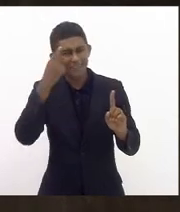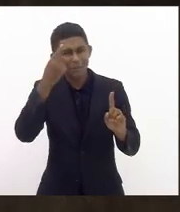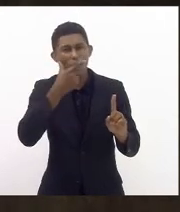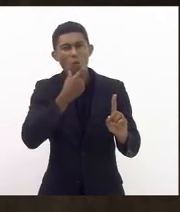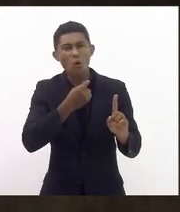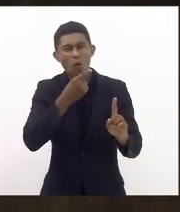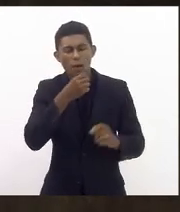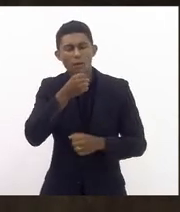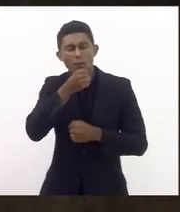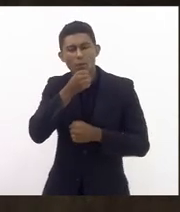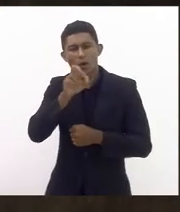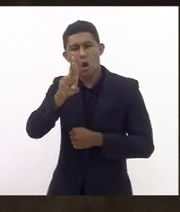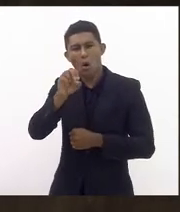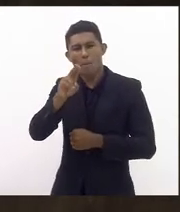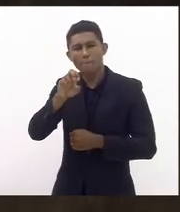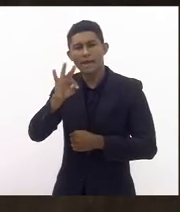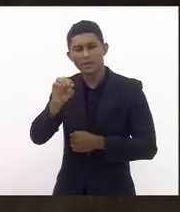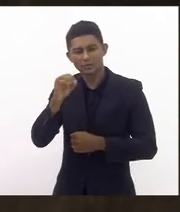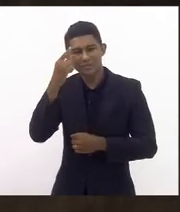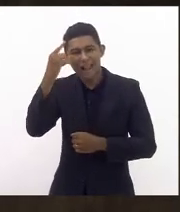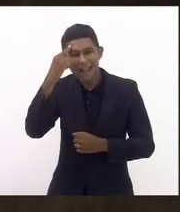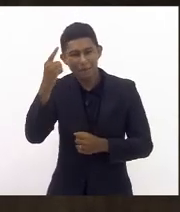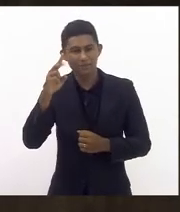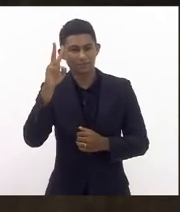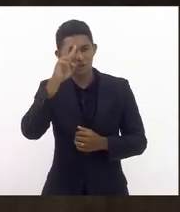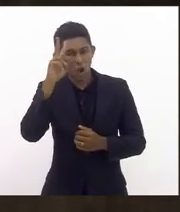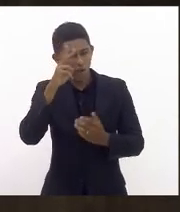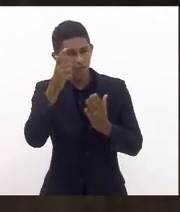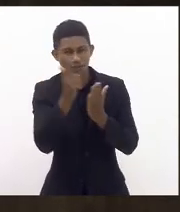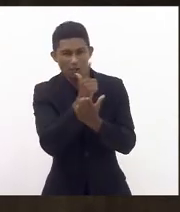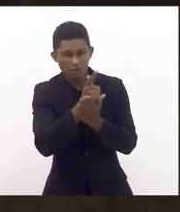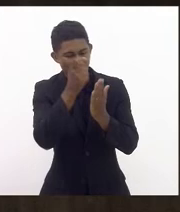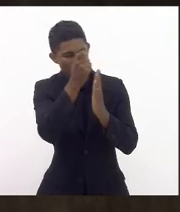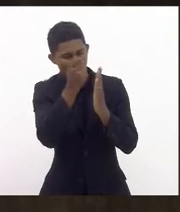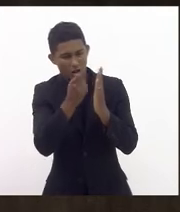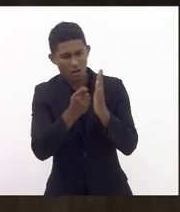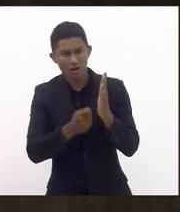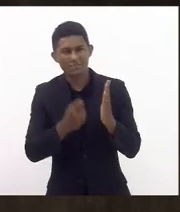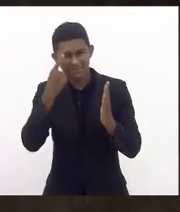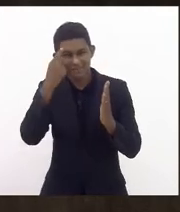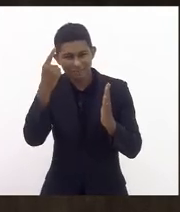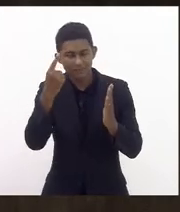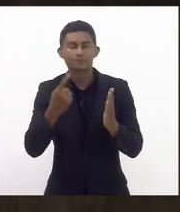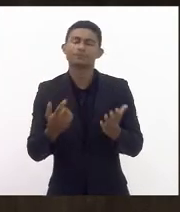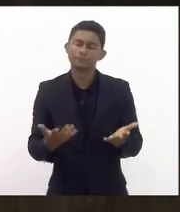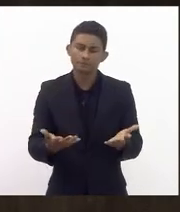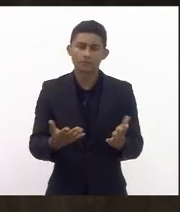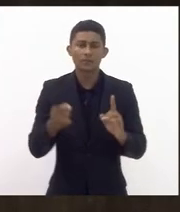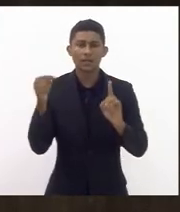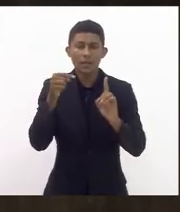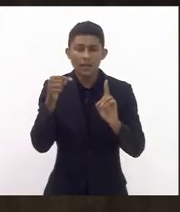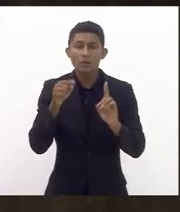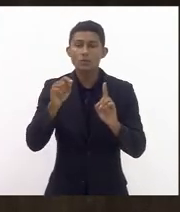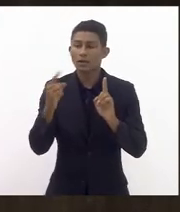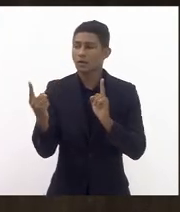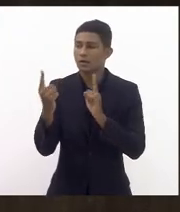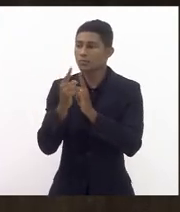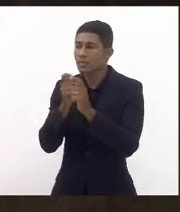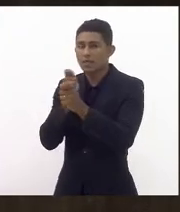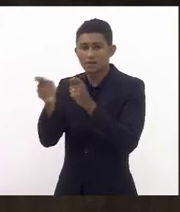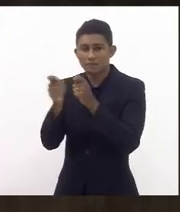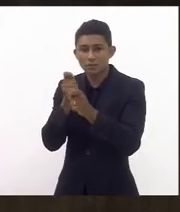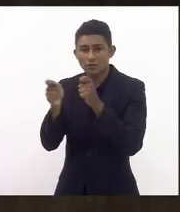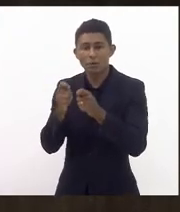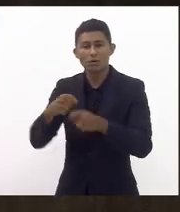polêmica, naquela primeira biografia que ele publicou, de muito fôlego, biografia em que ele tinha, para produzir, ele tinha entrevistado o Roberto Carlos